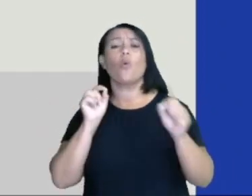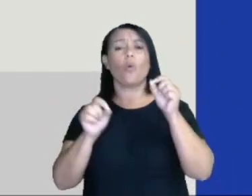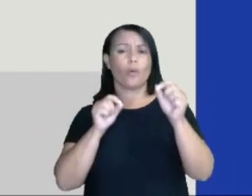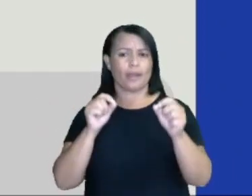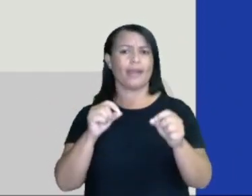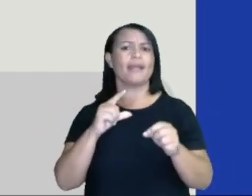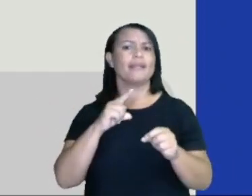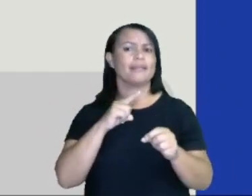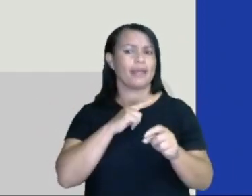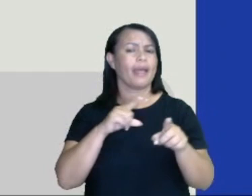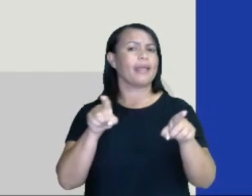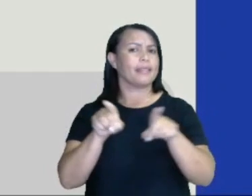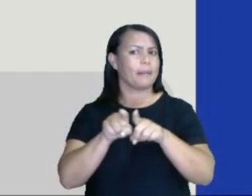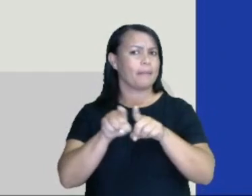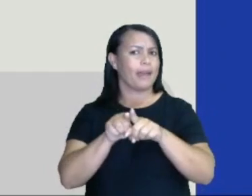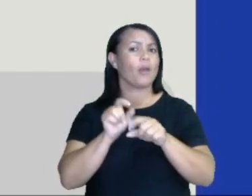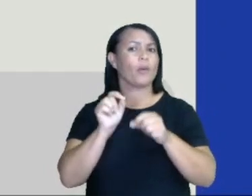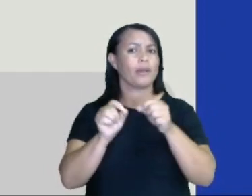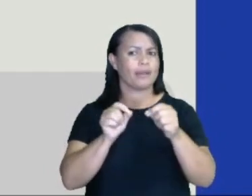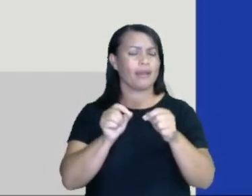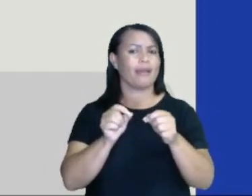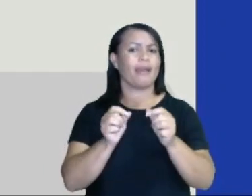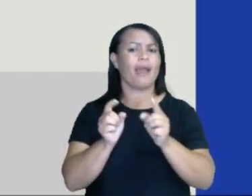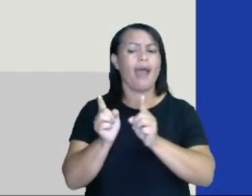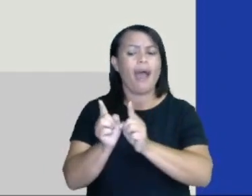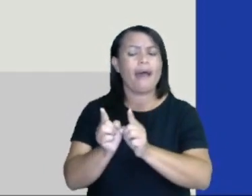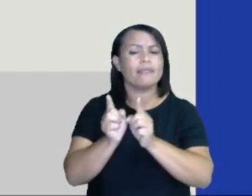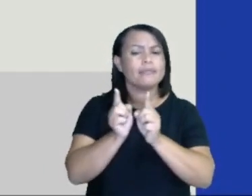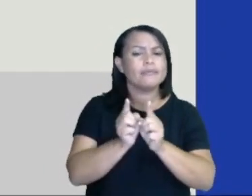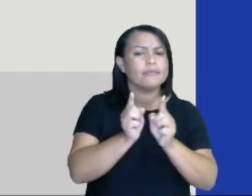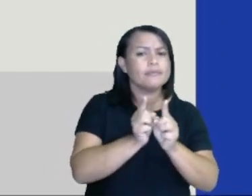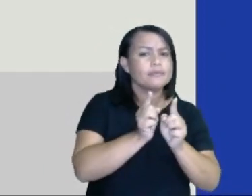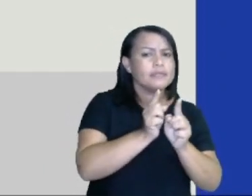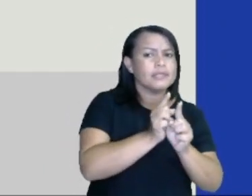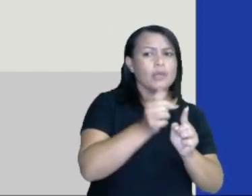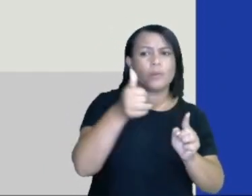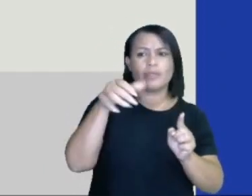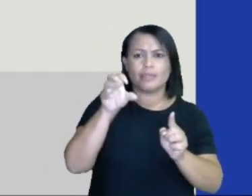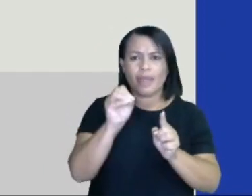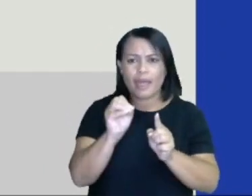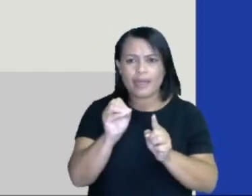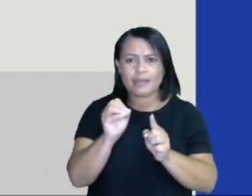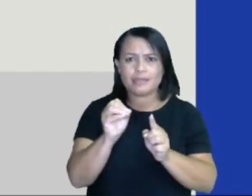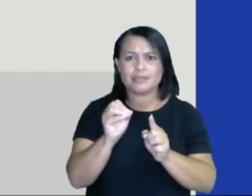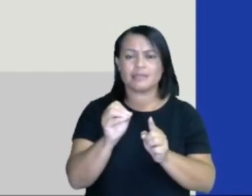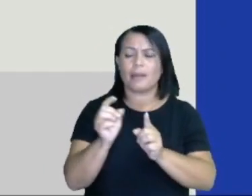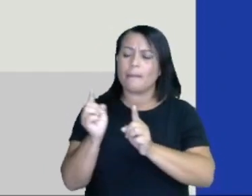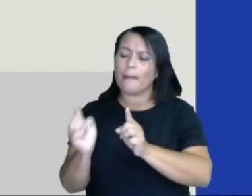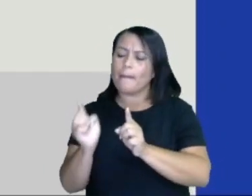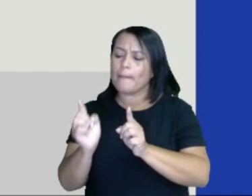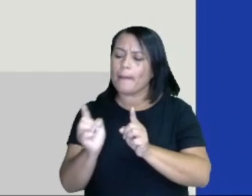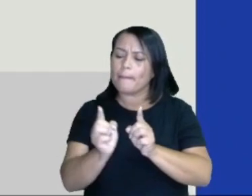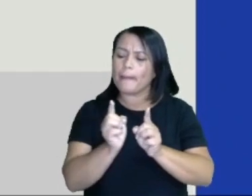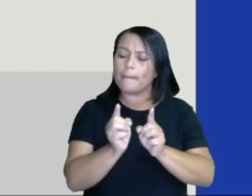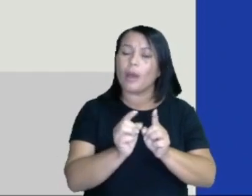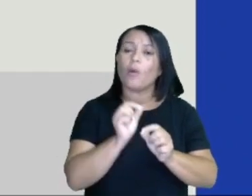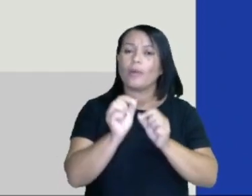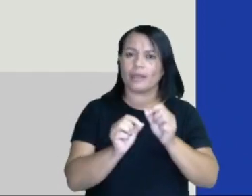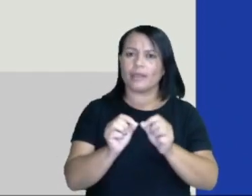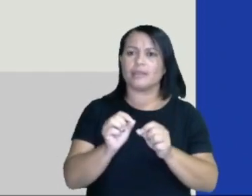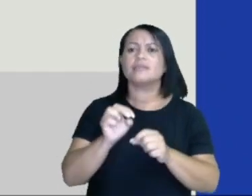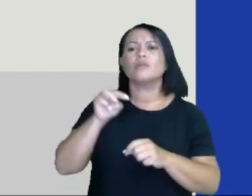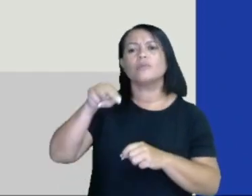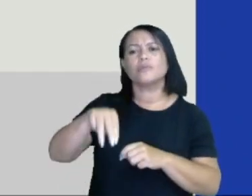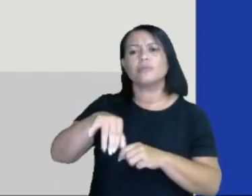aprendemos que ele tem a divisão. A divisão é o quê? 10 divisões, que são os